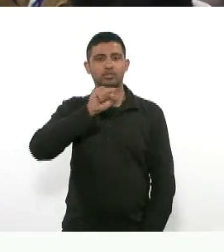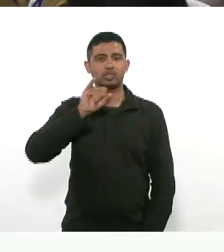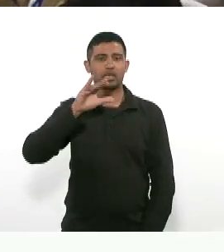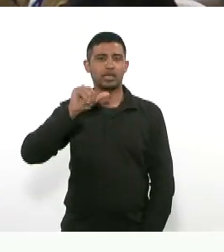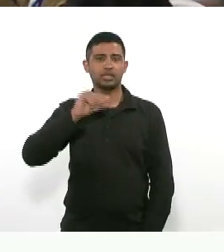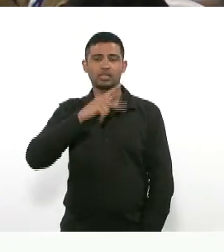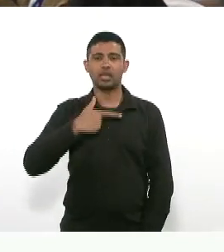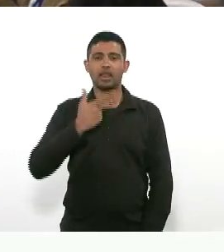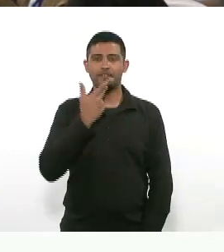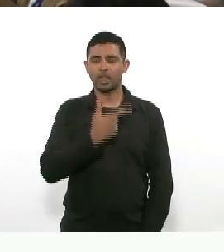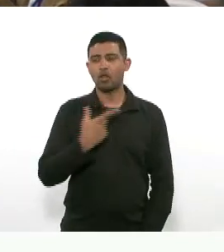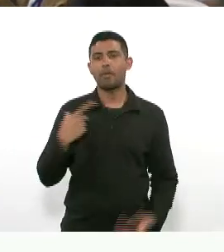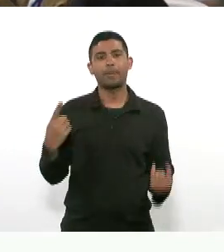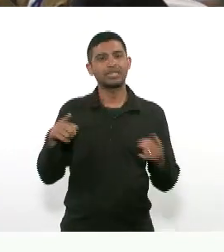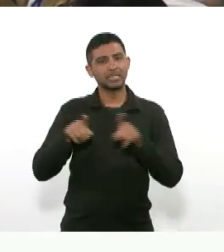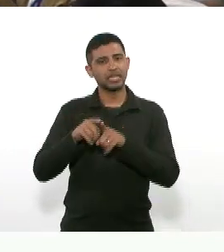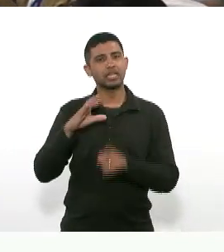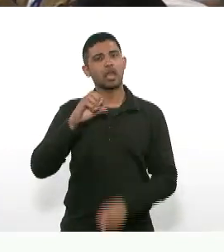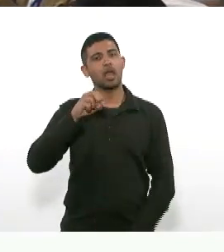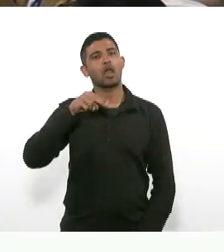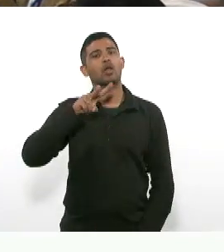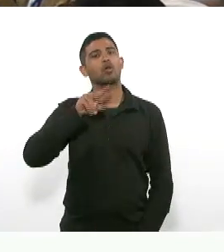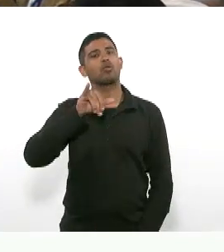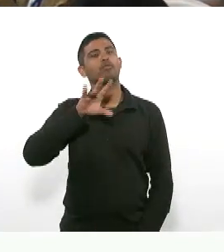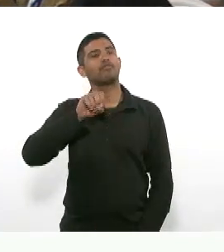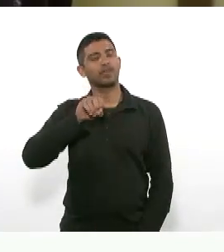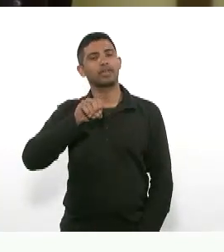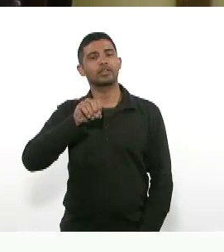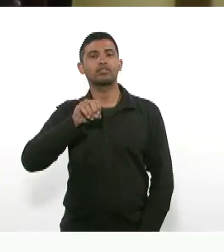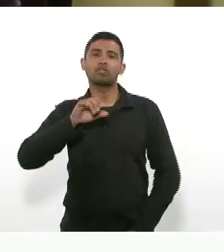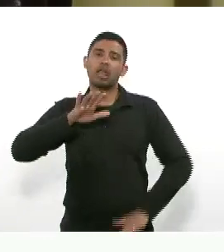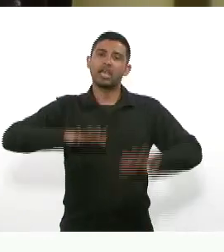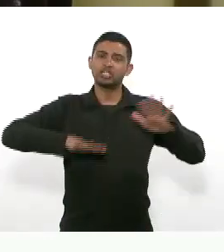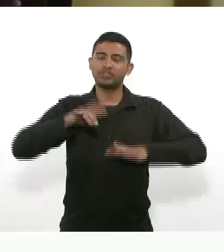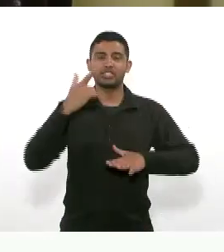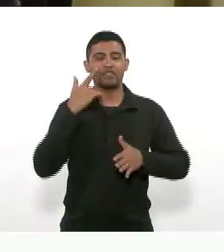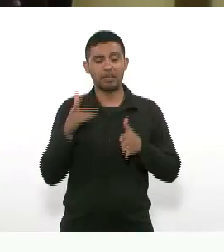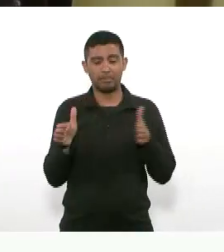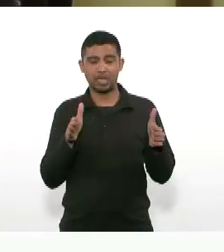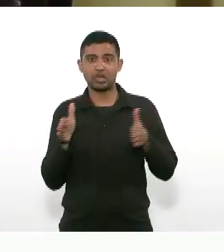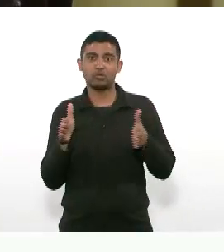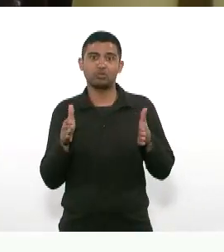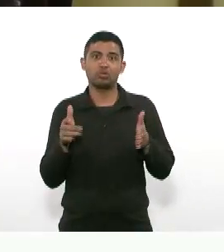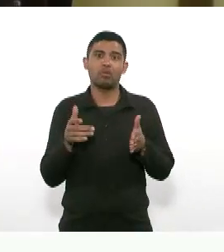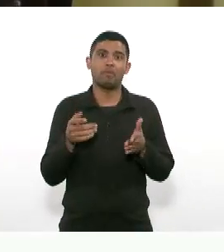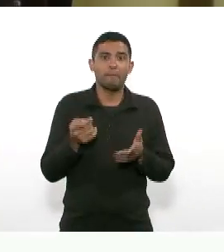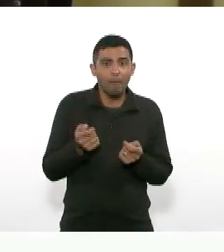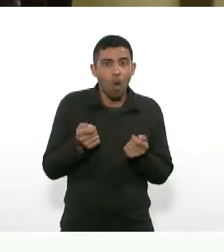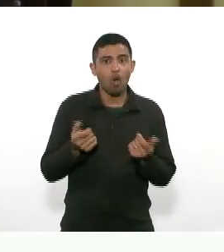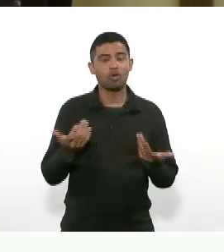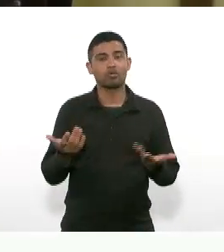do convênio, né, que os convênios, às vezes, os prazos são curtos, então, mais um alerta.